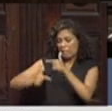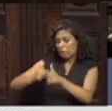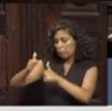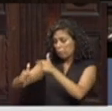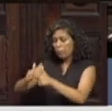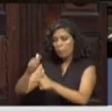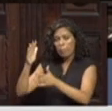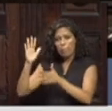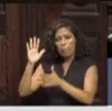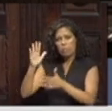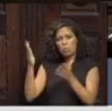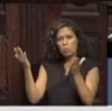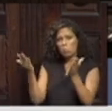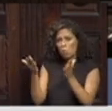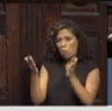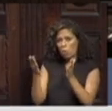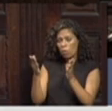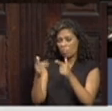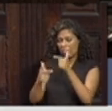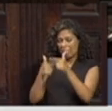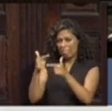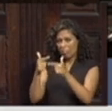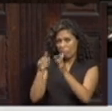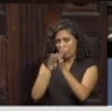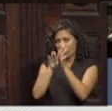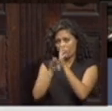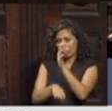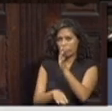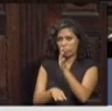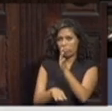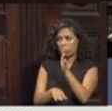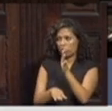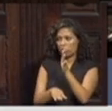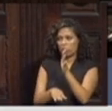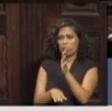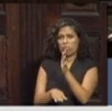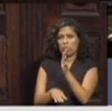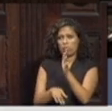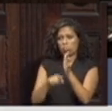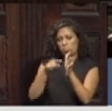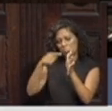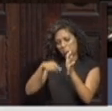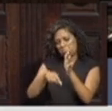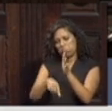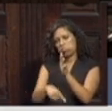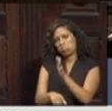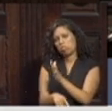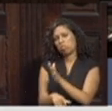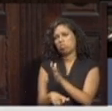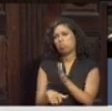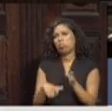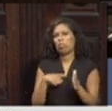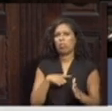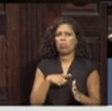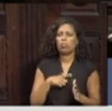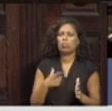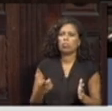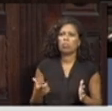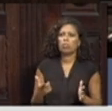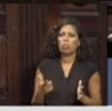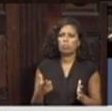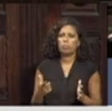os problemas sociais que ali se agravam. O estaleiro Brasfels, deputado Osório, meu querido e